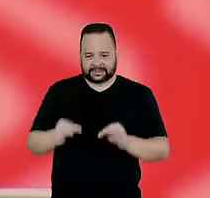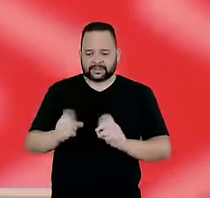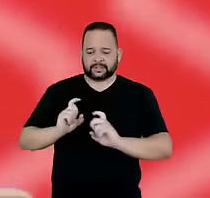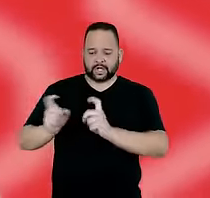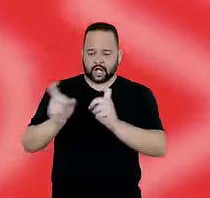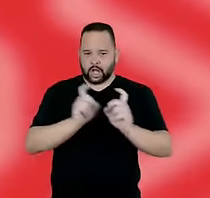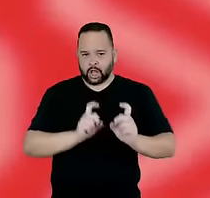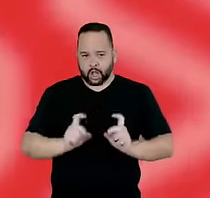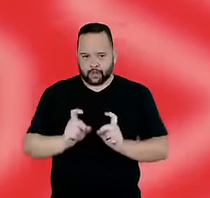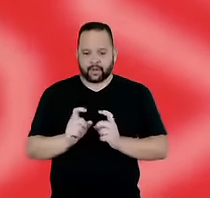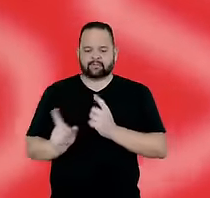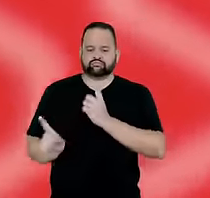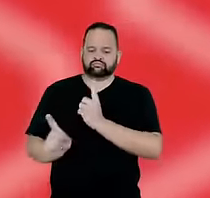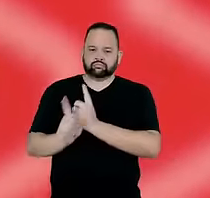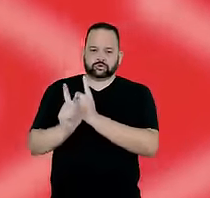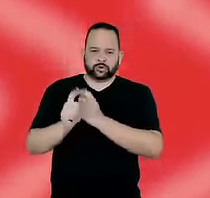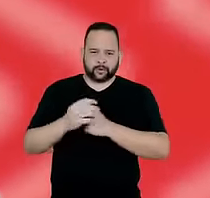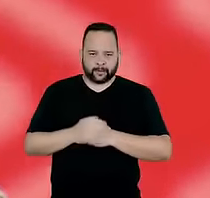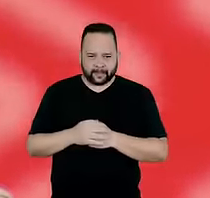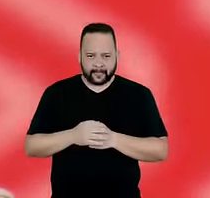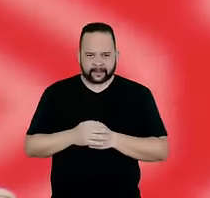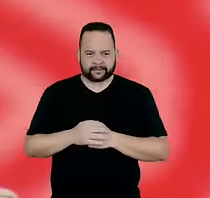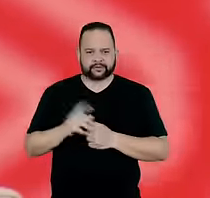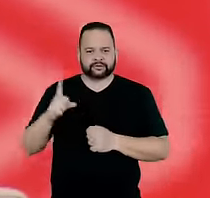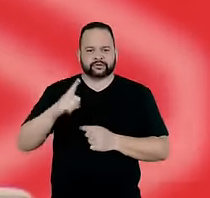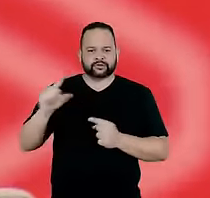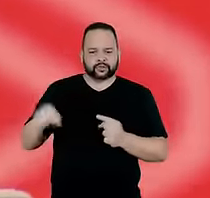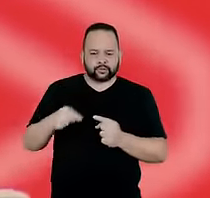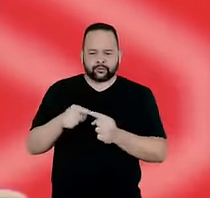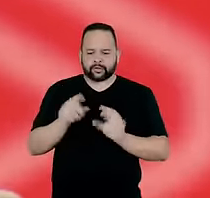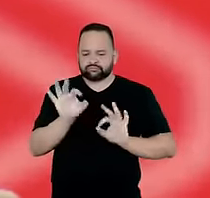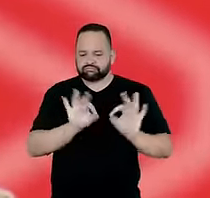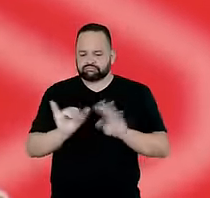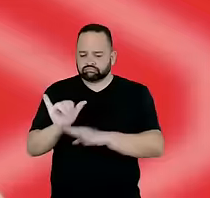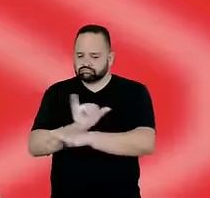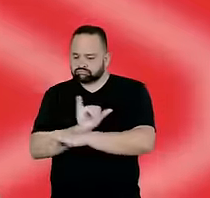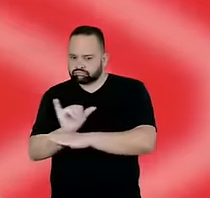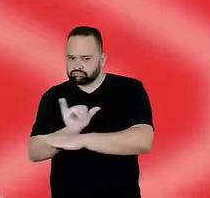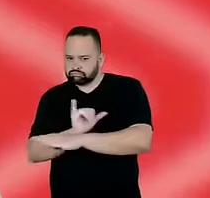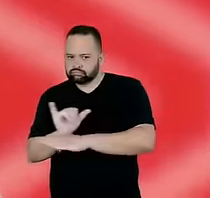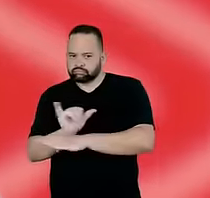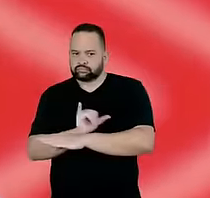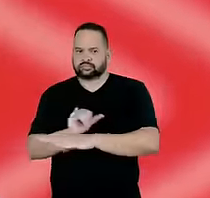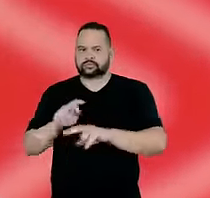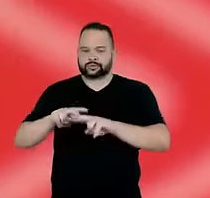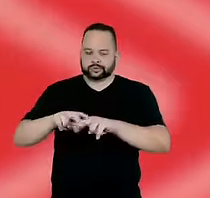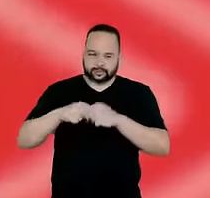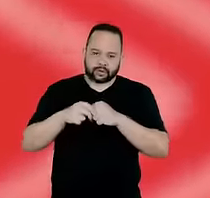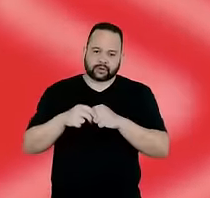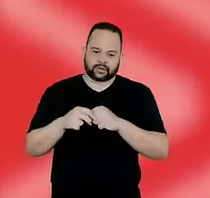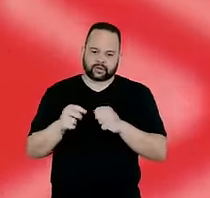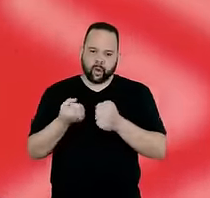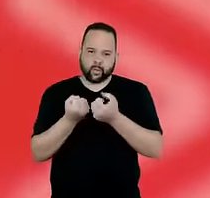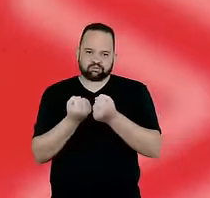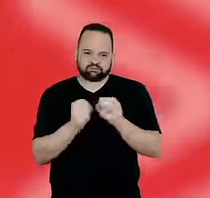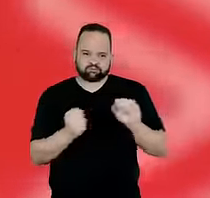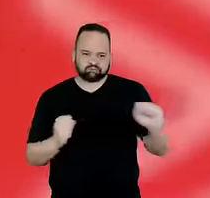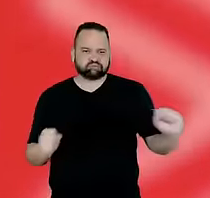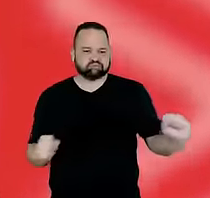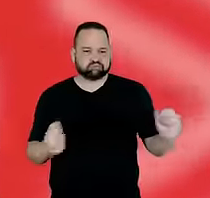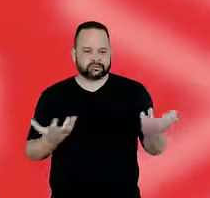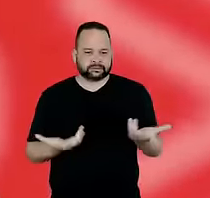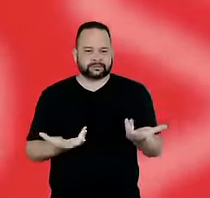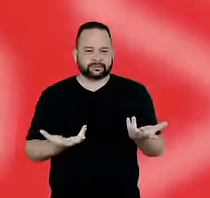eh que procura uma reunião estratégica né e que por conta da sua dimensão e importância já faz parte dos